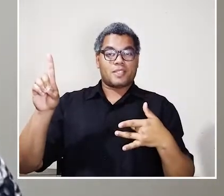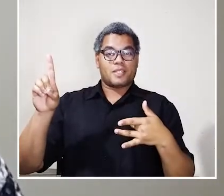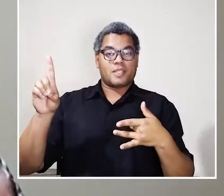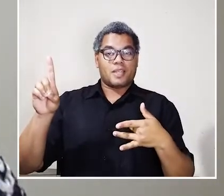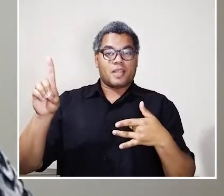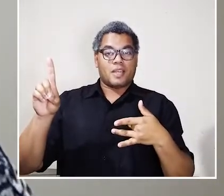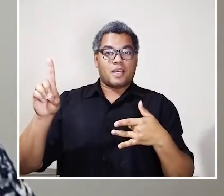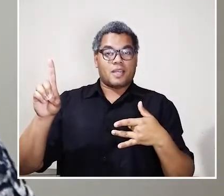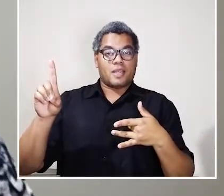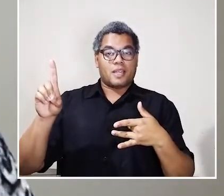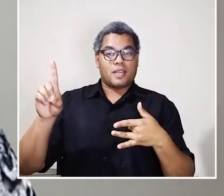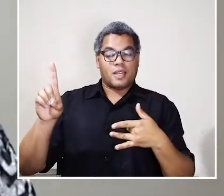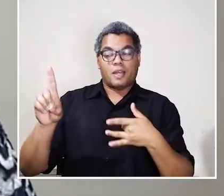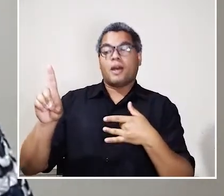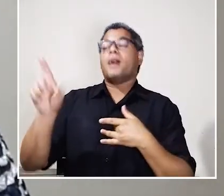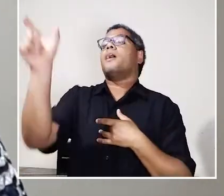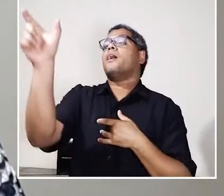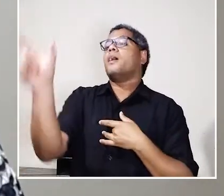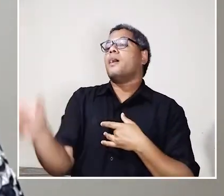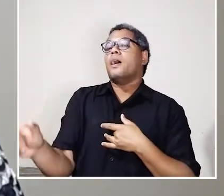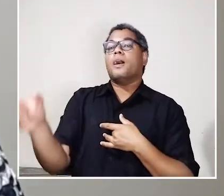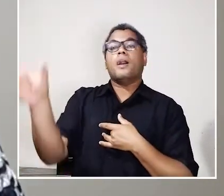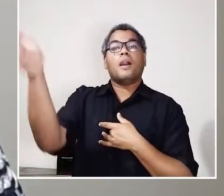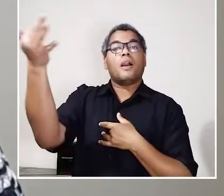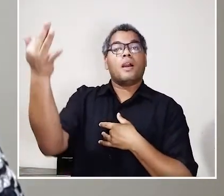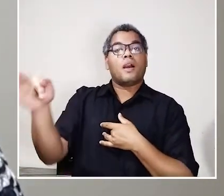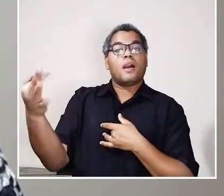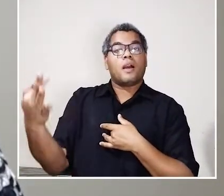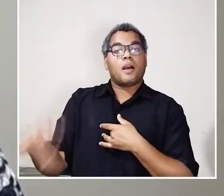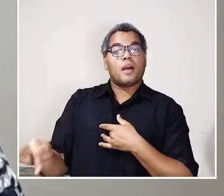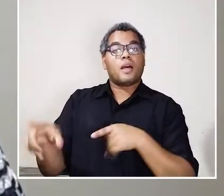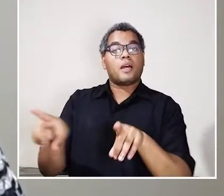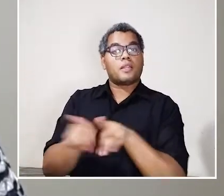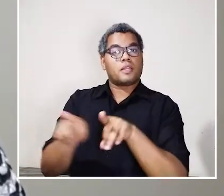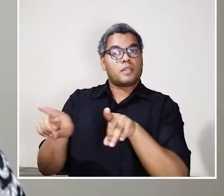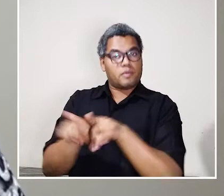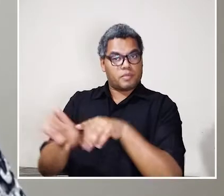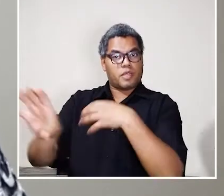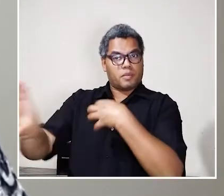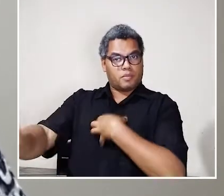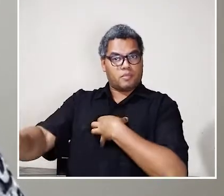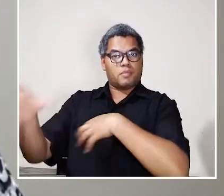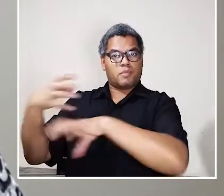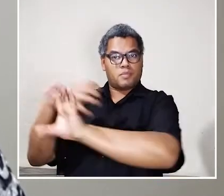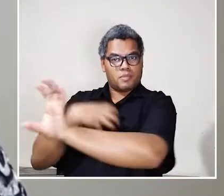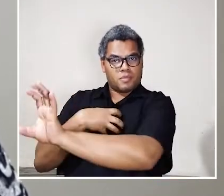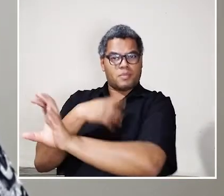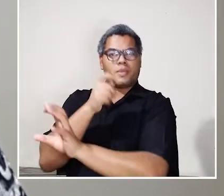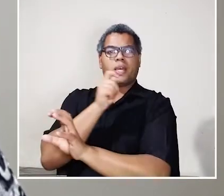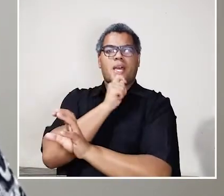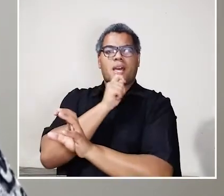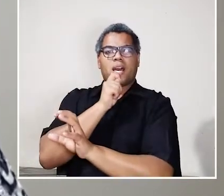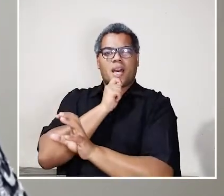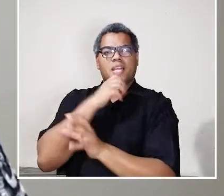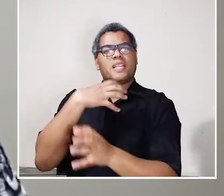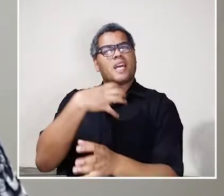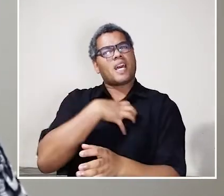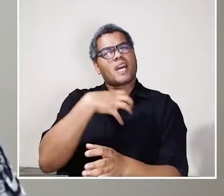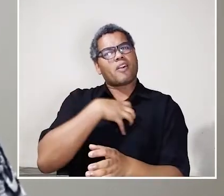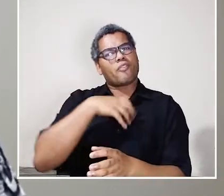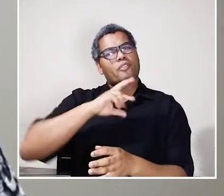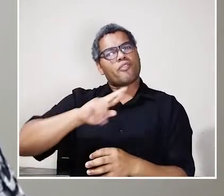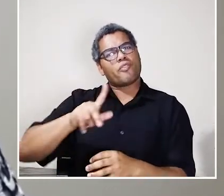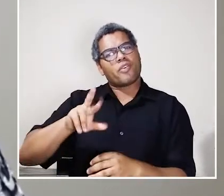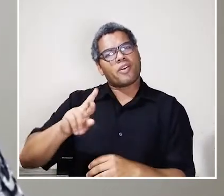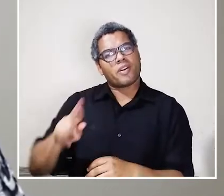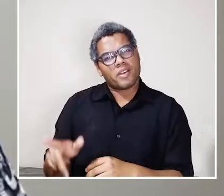diz: a dor que atinge o outro é também minha, de alguma forma, mesmo que assuma